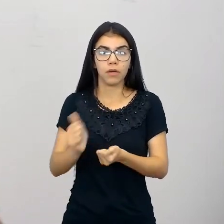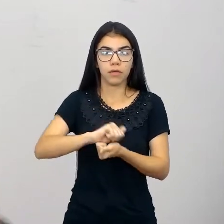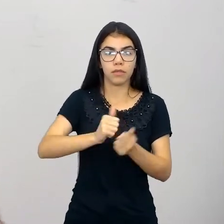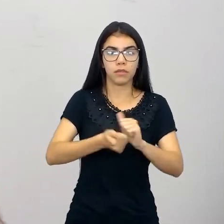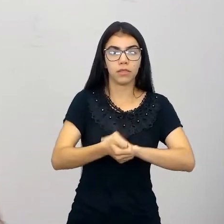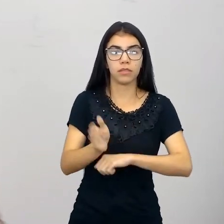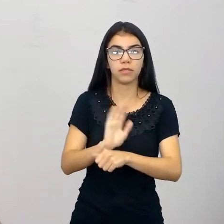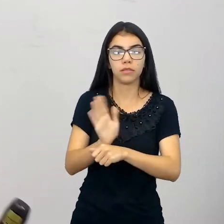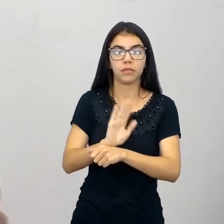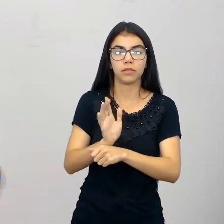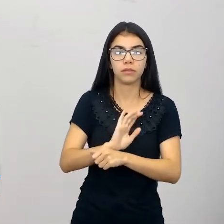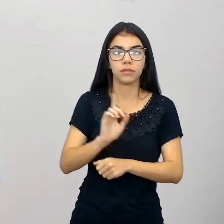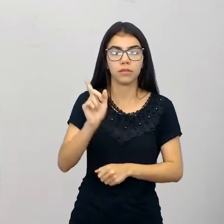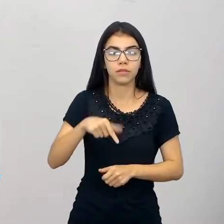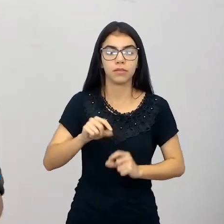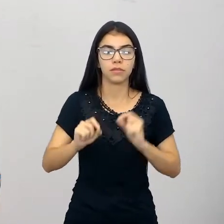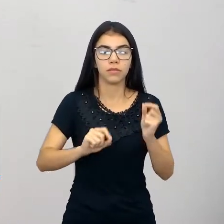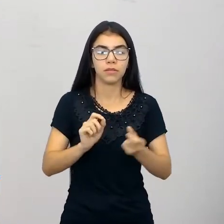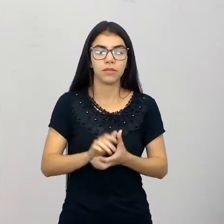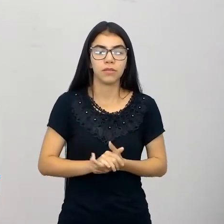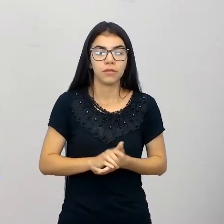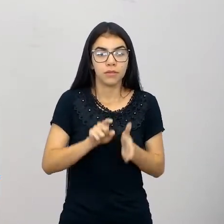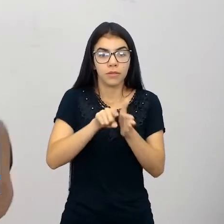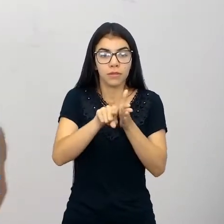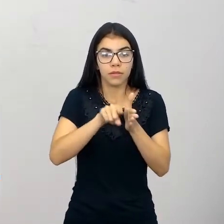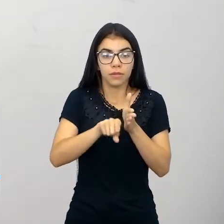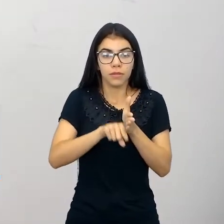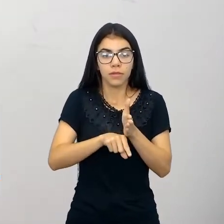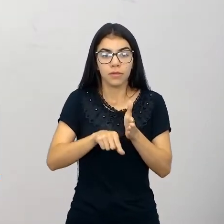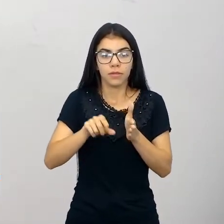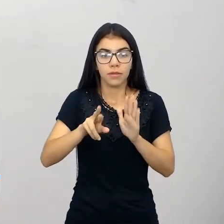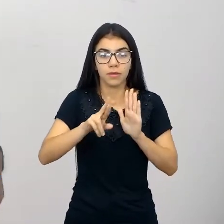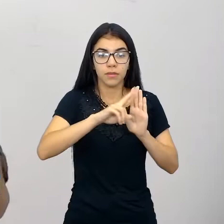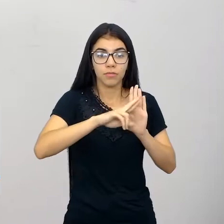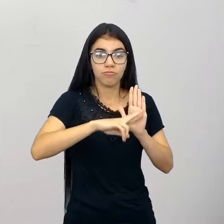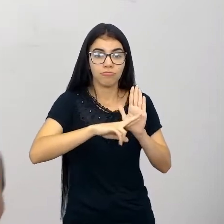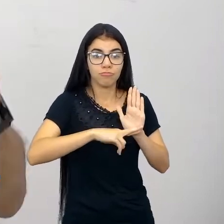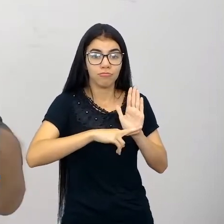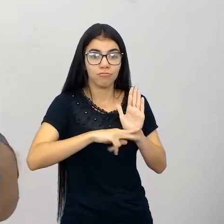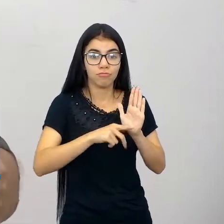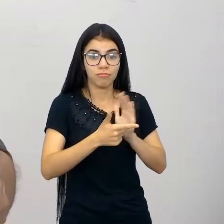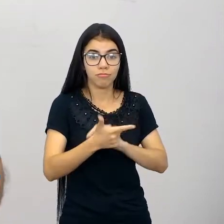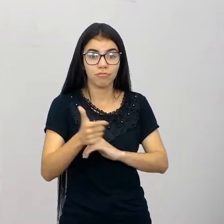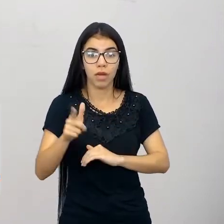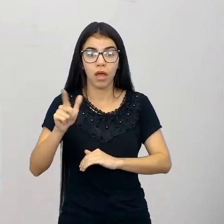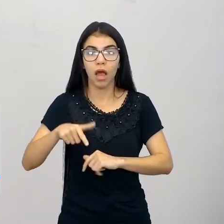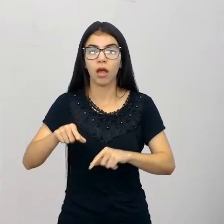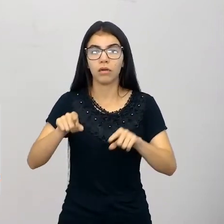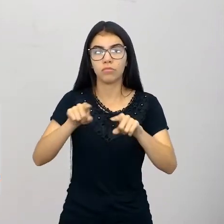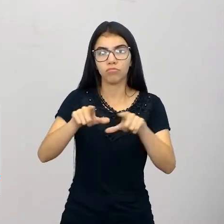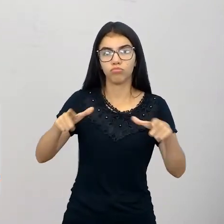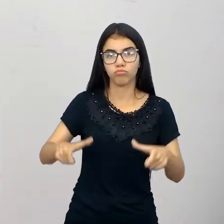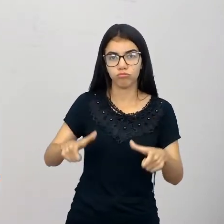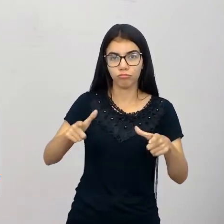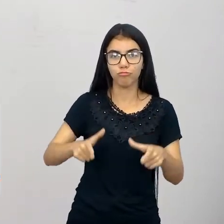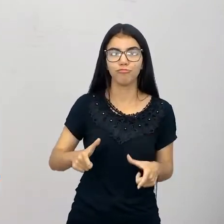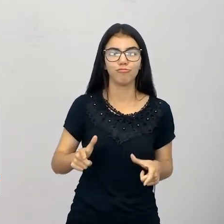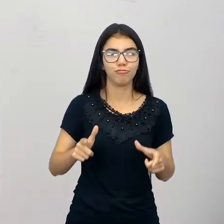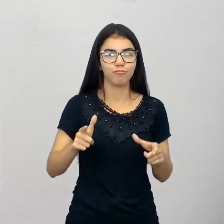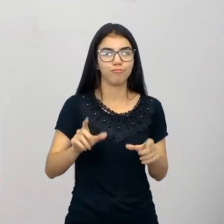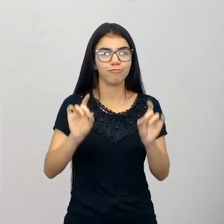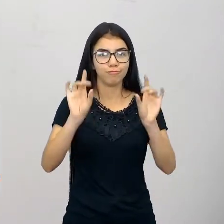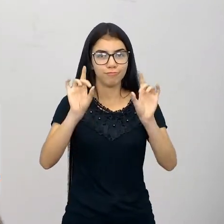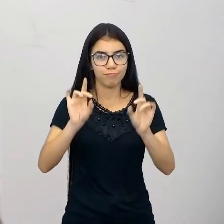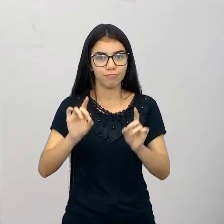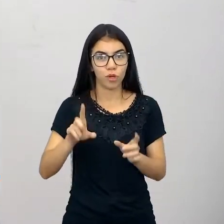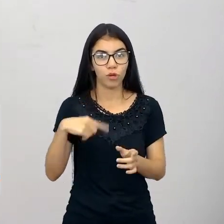essas possibilidades. Eu tenho tanta pergunta para fazer, mas ainda bem que eu tenho um roteiro, porque você aqui é um espaço privilegiado. Então, antes de começar, olha